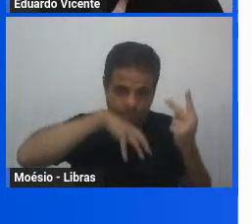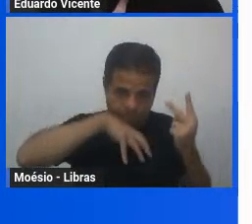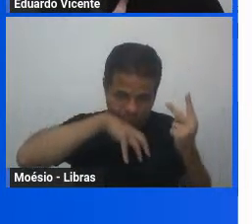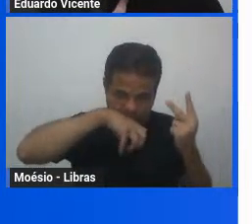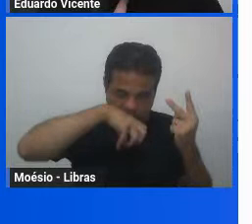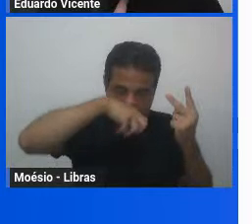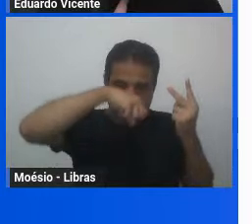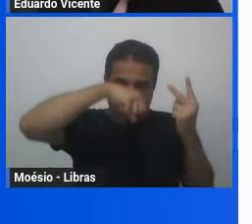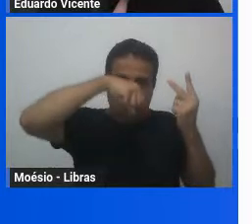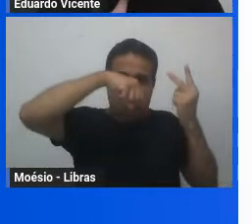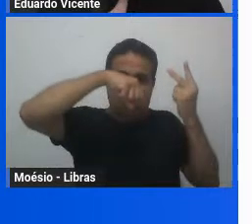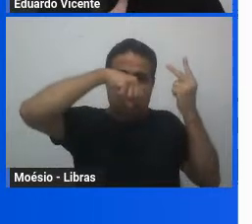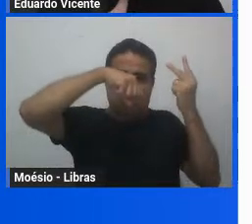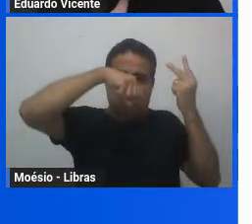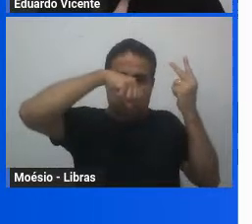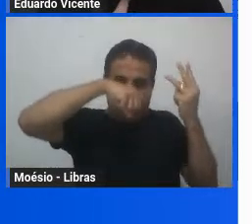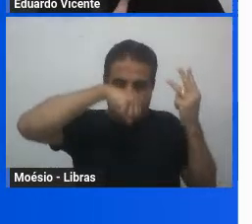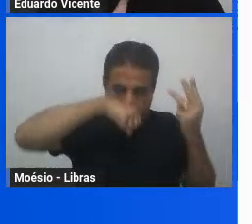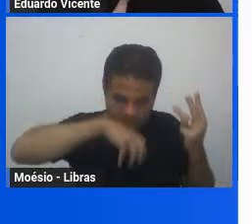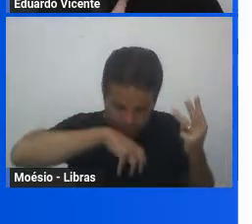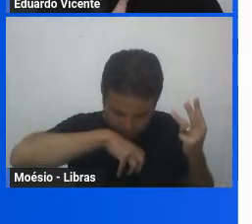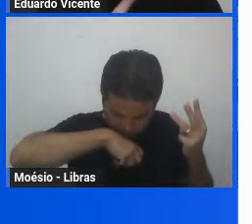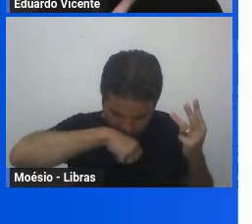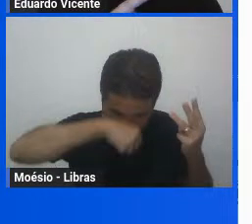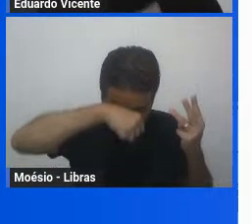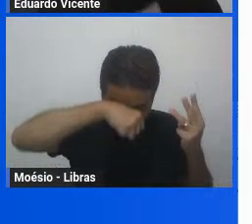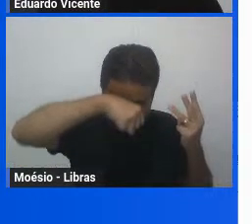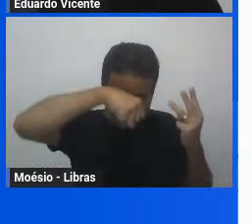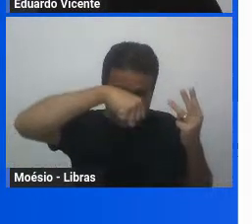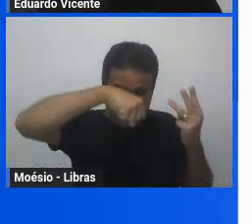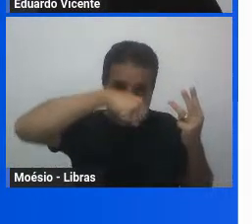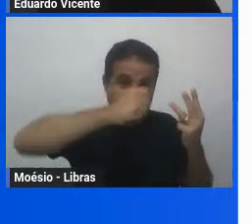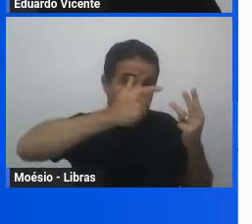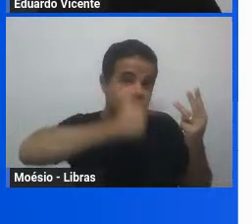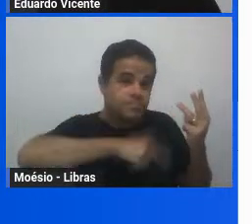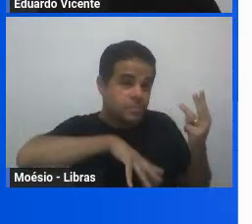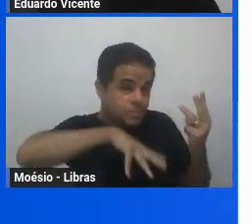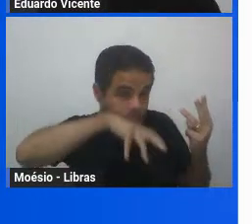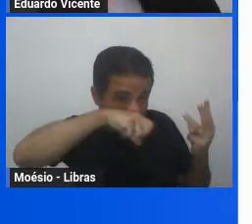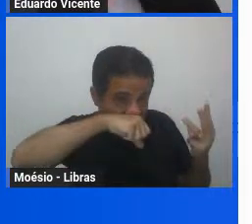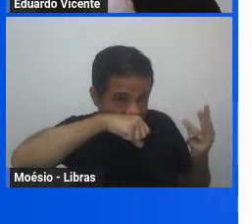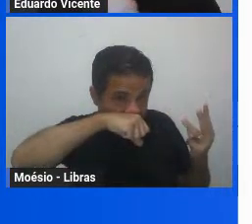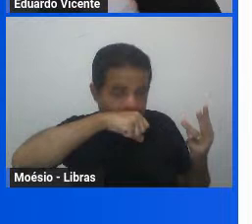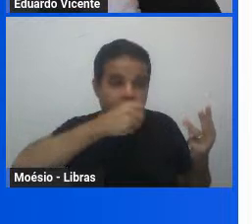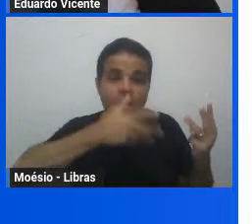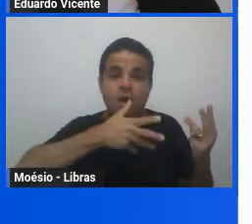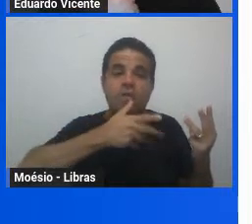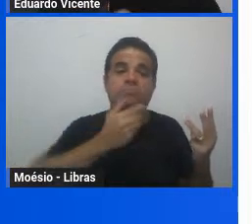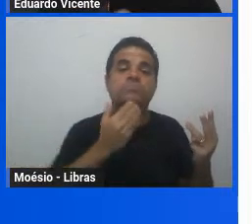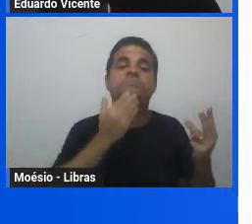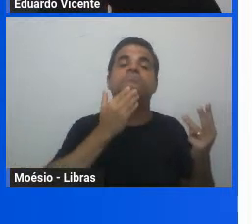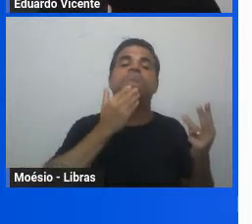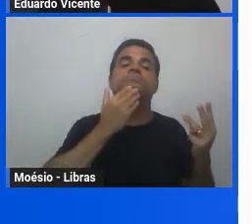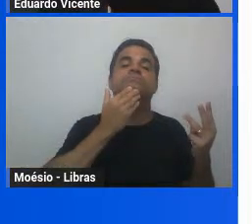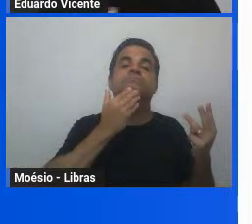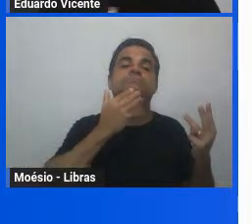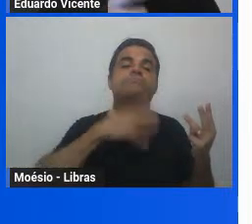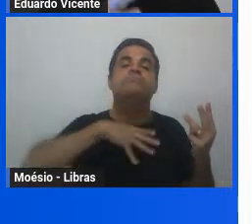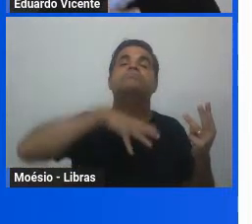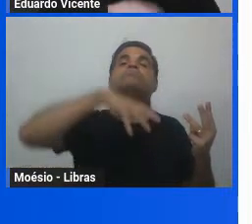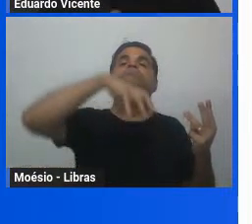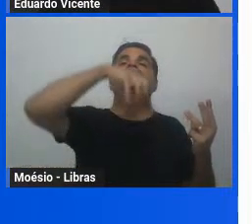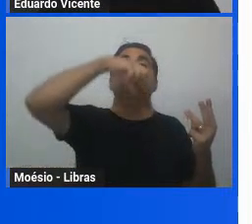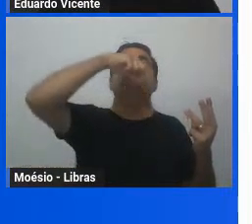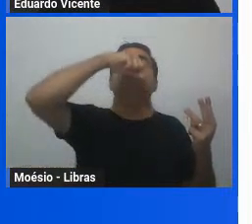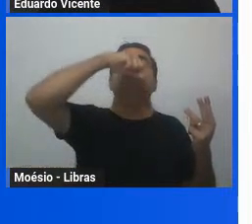2, 3. Veja, você conseguiu respirar. Agora, eleve a cabeça, respire 3